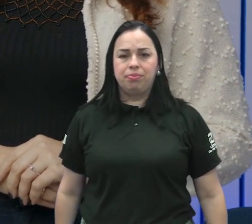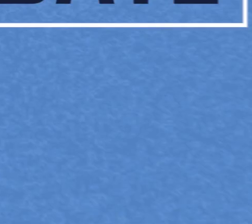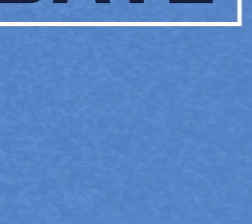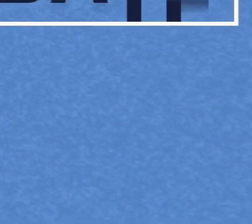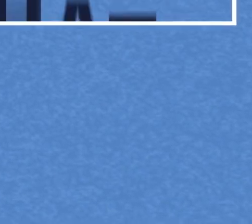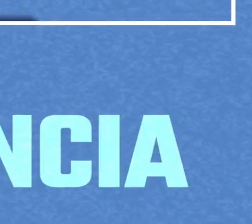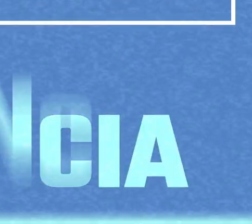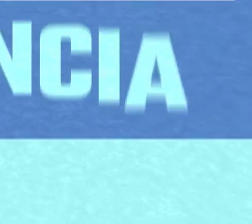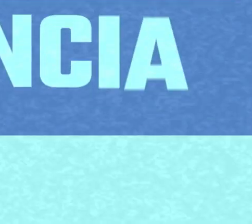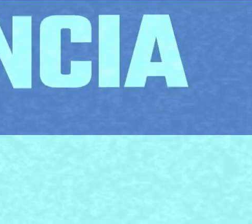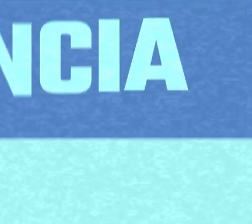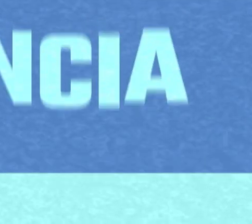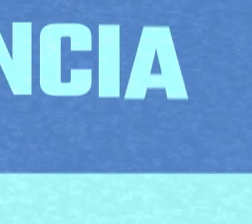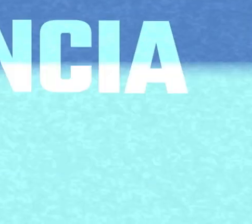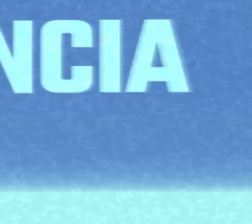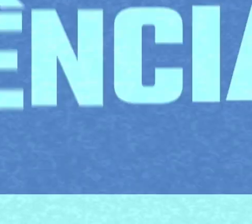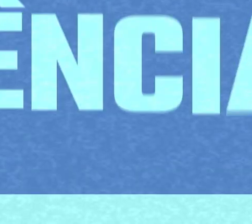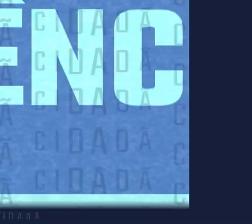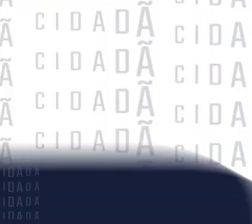instantes.